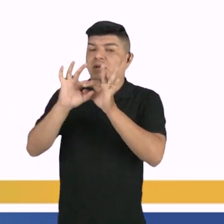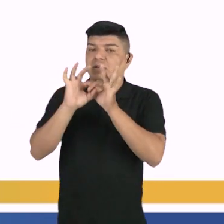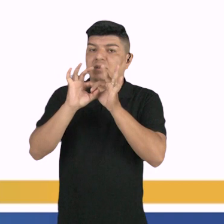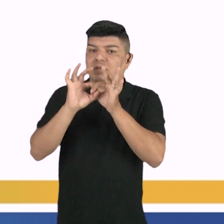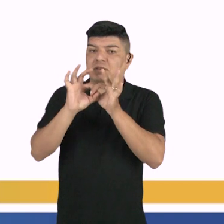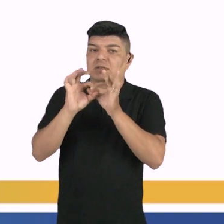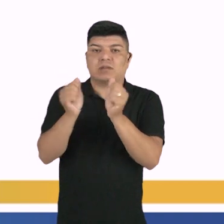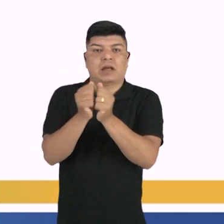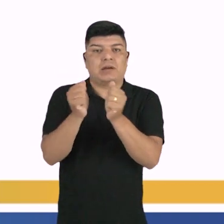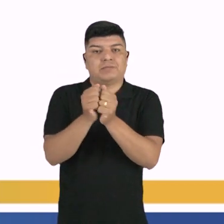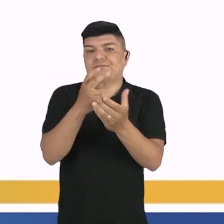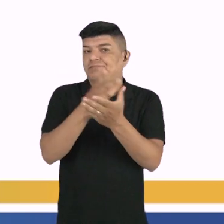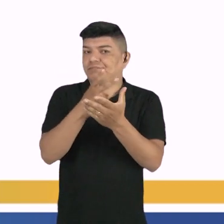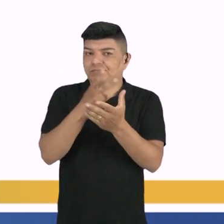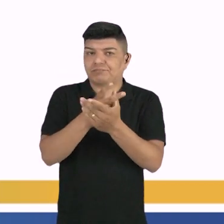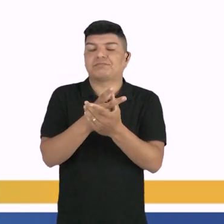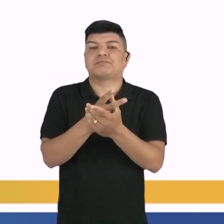Mas durante